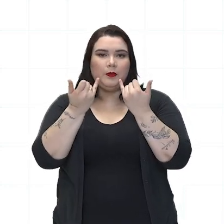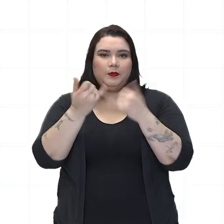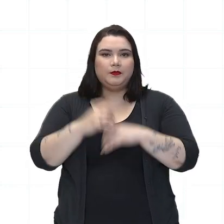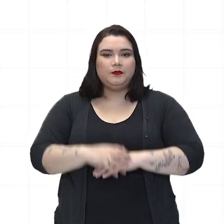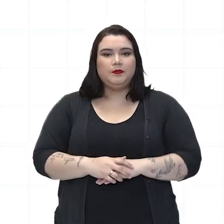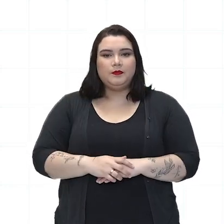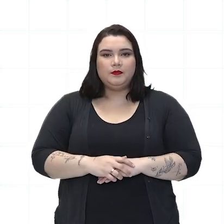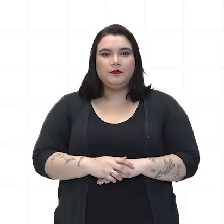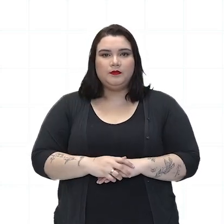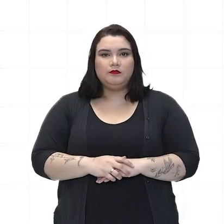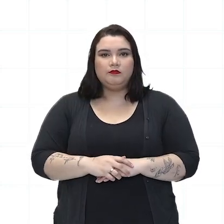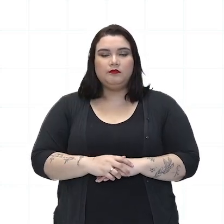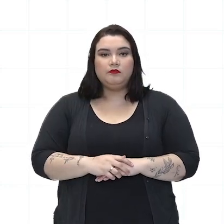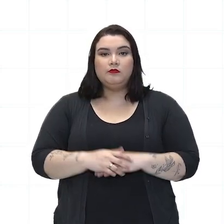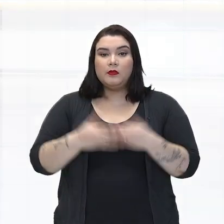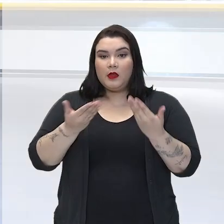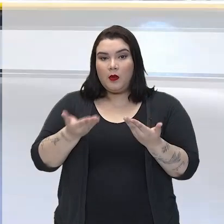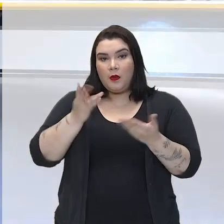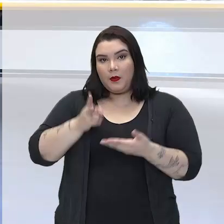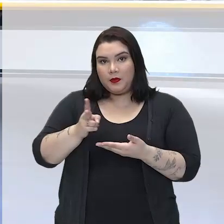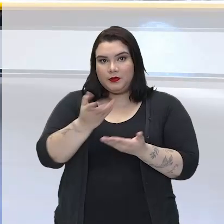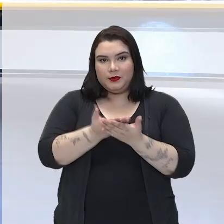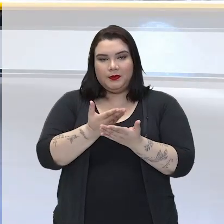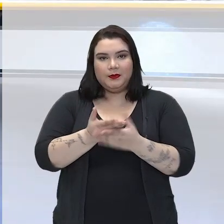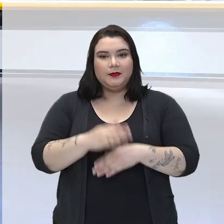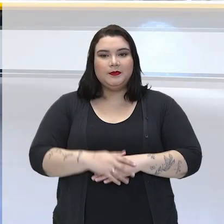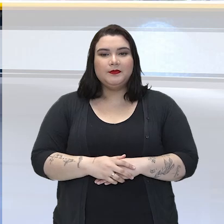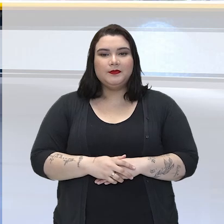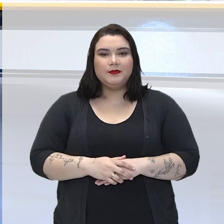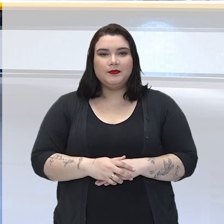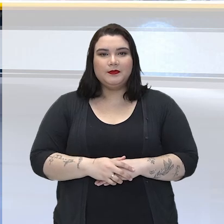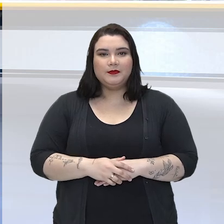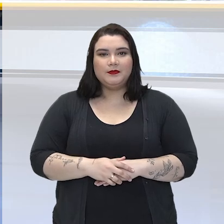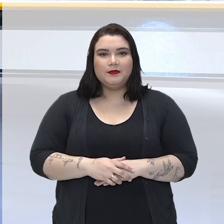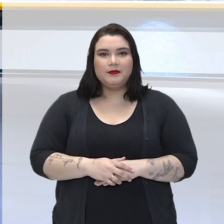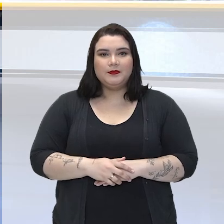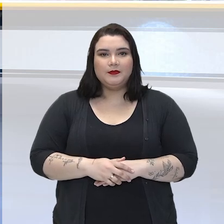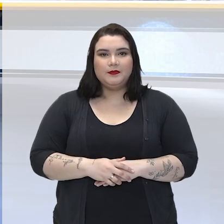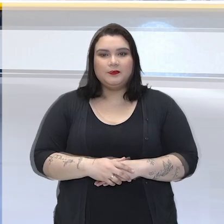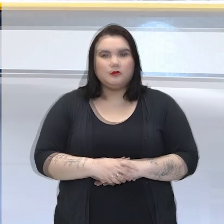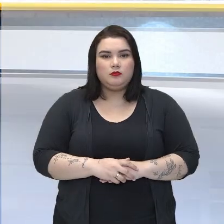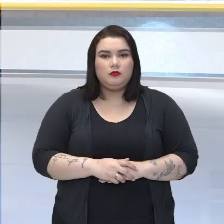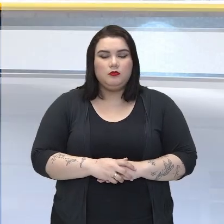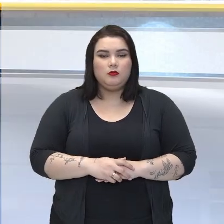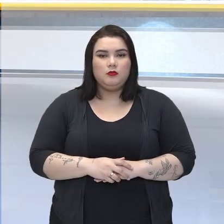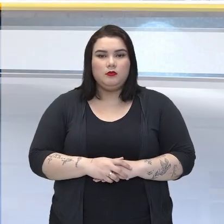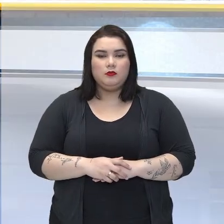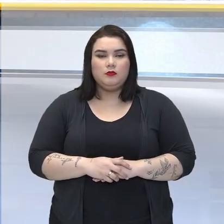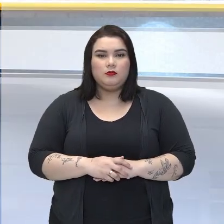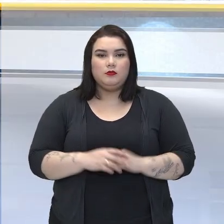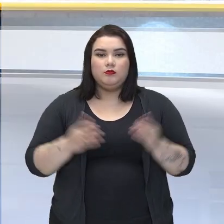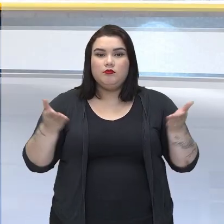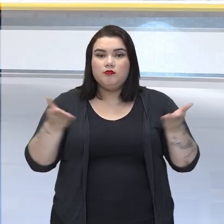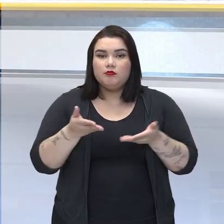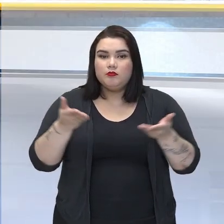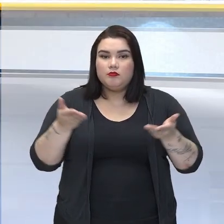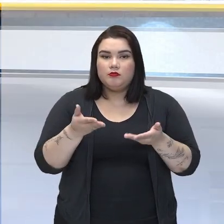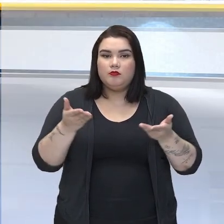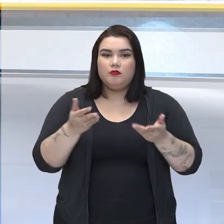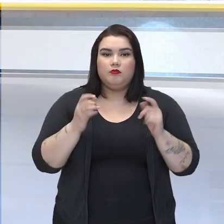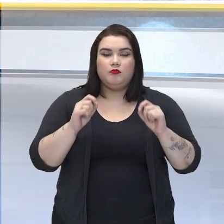opinião. Então, vamos lá, vamos continuar um pouquinho mais. Agora, eu quero que